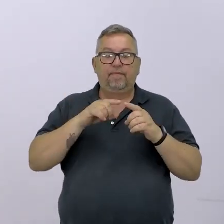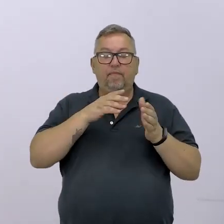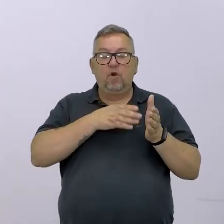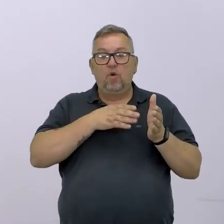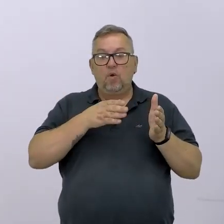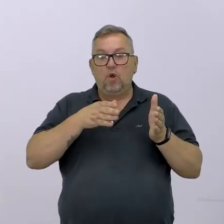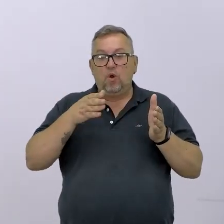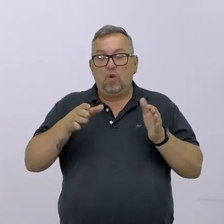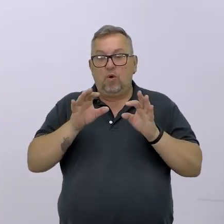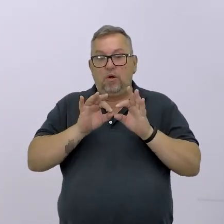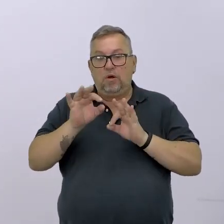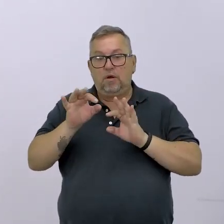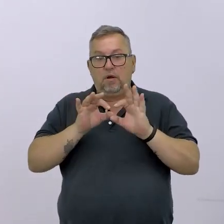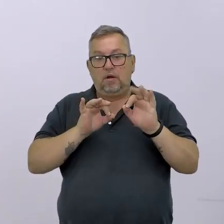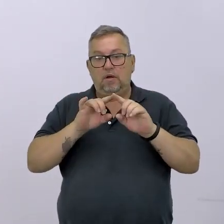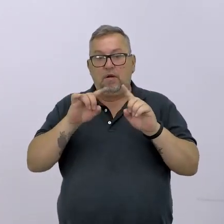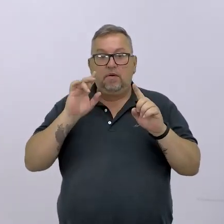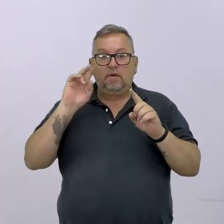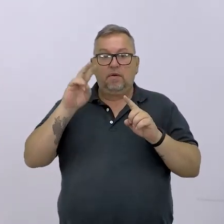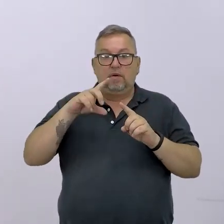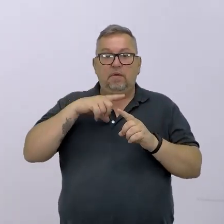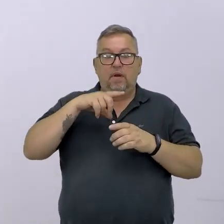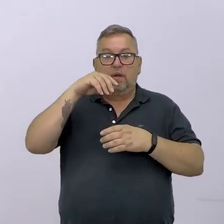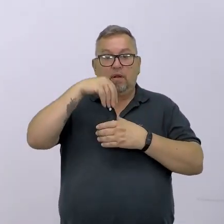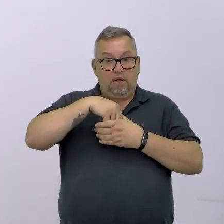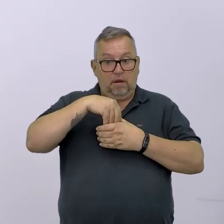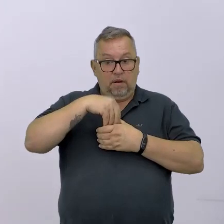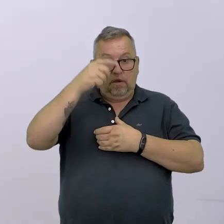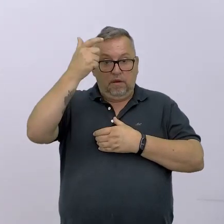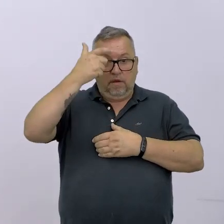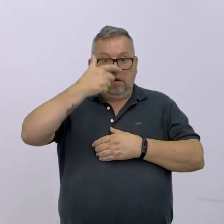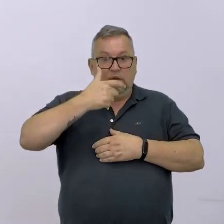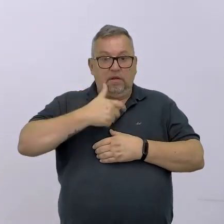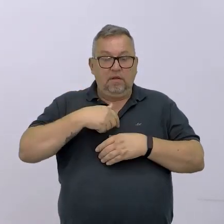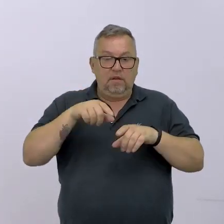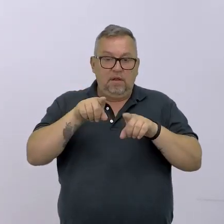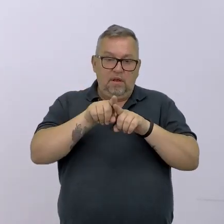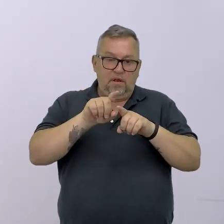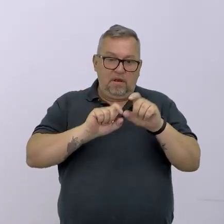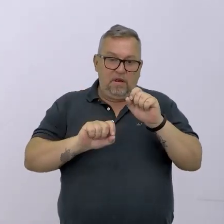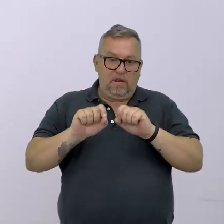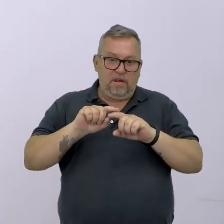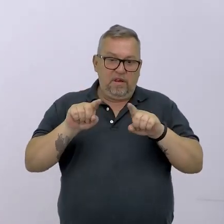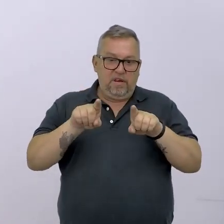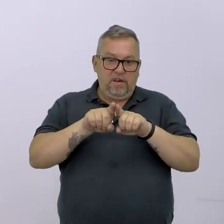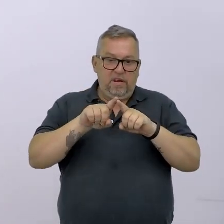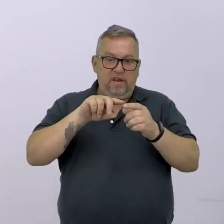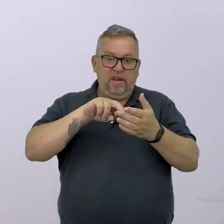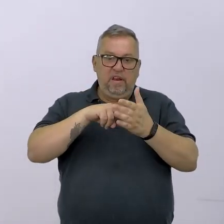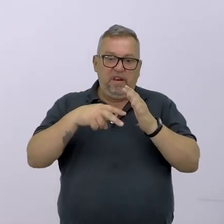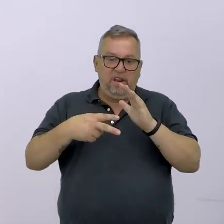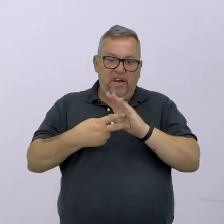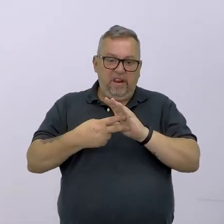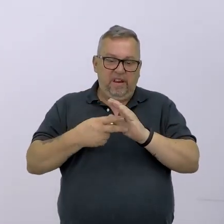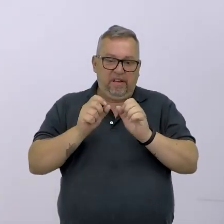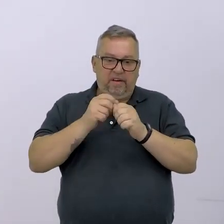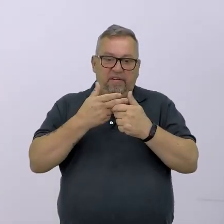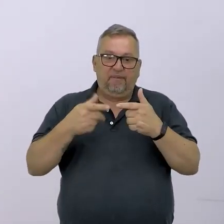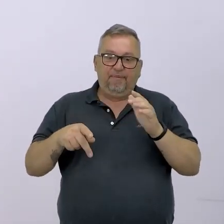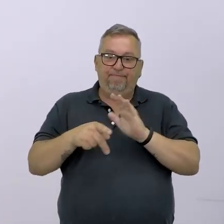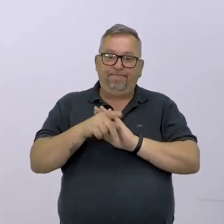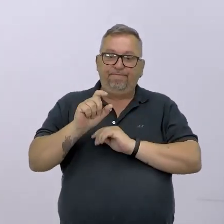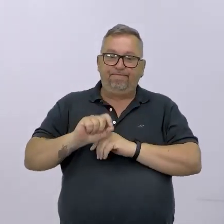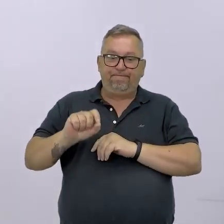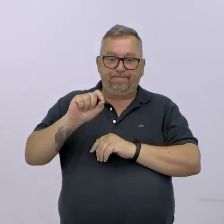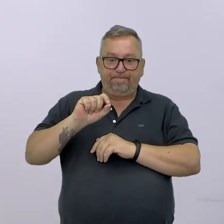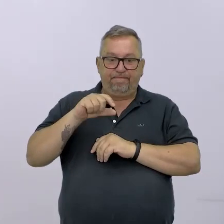essa medida, essa proporção deve estar no sujeito mesmo. É ele que vai dar sentido ou doar sentido a essas coisas que